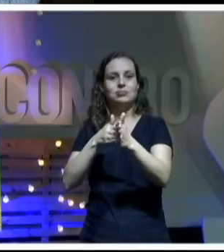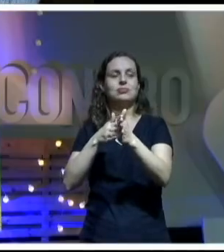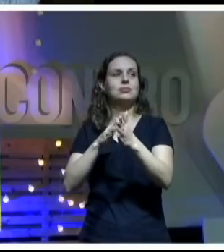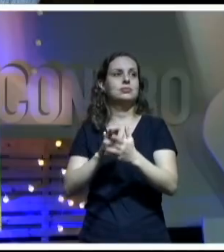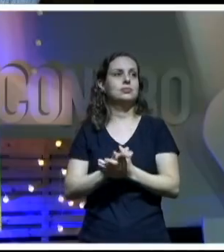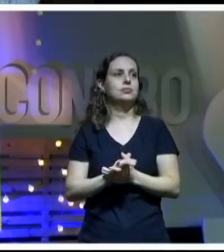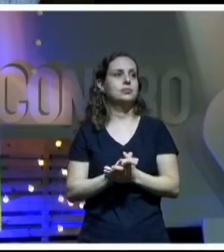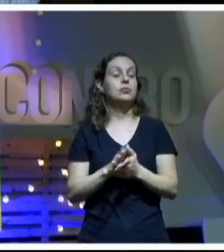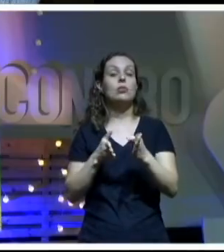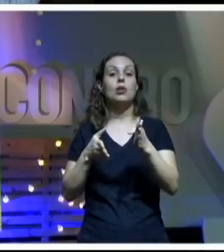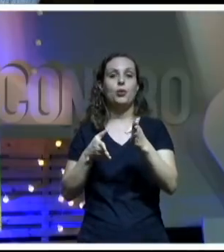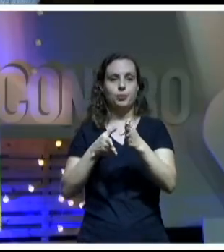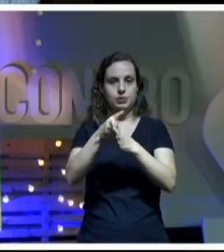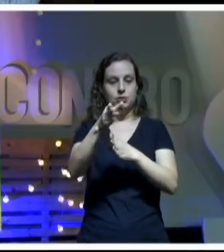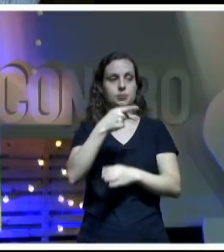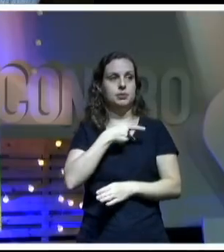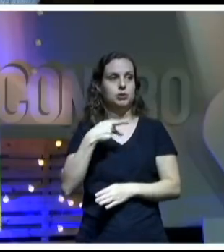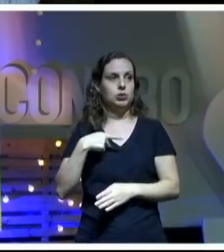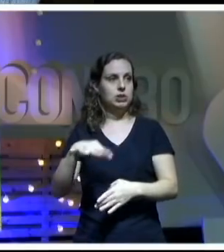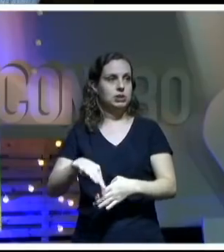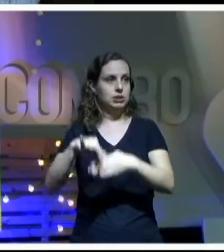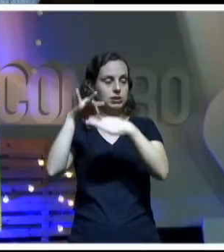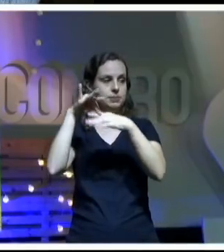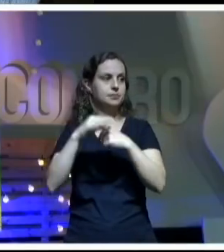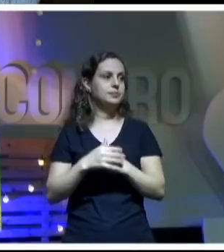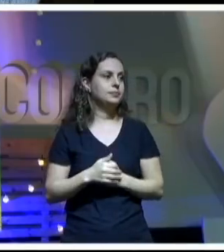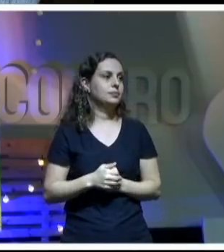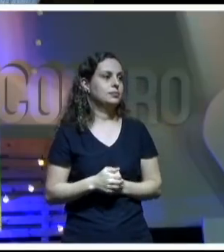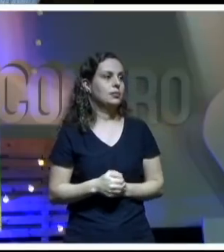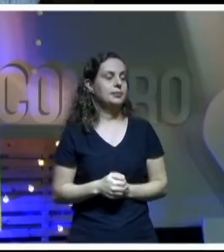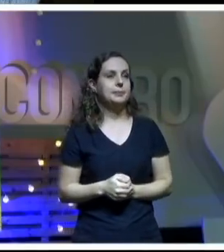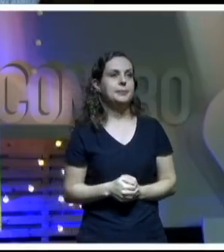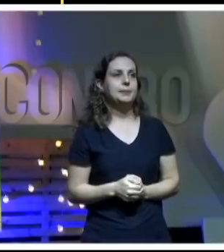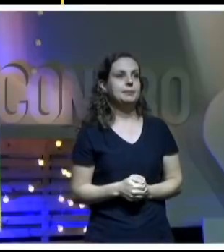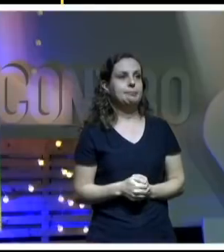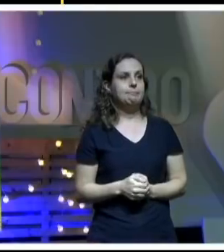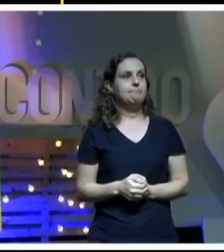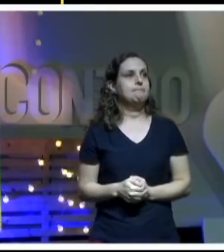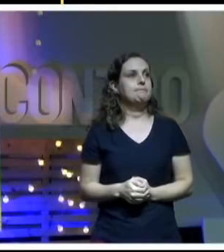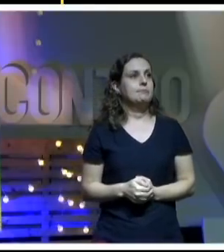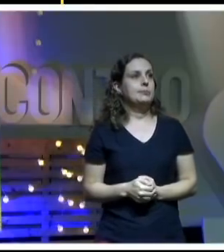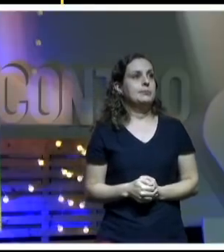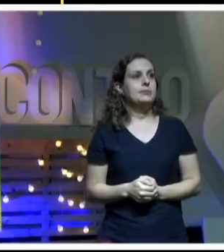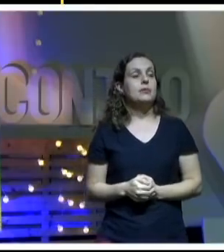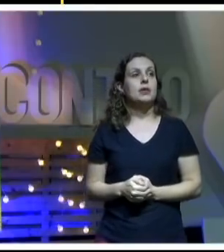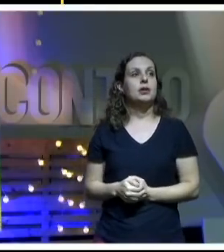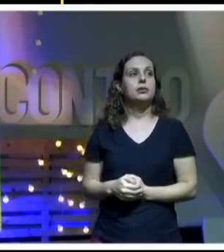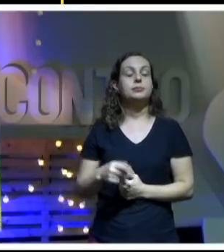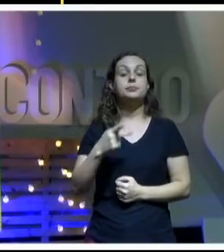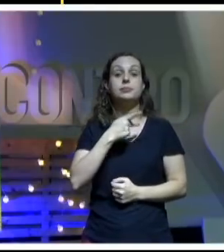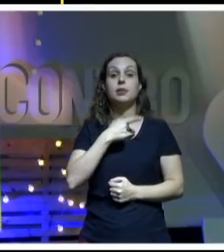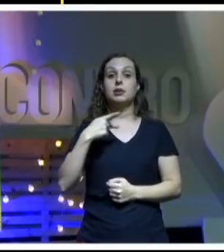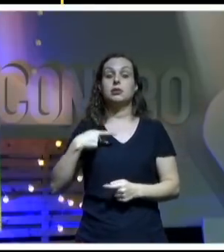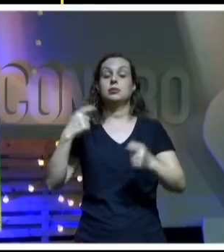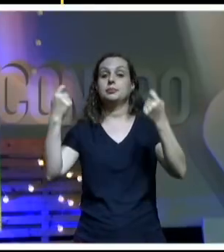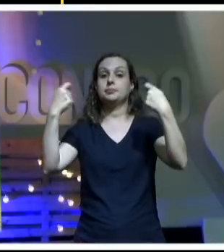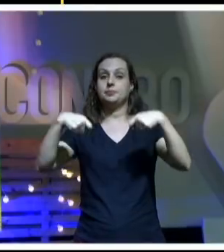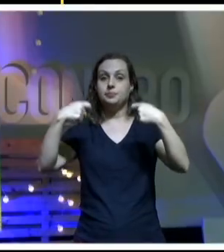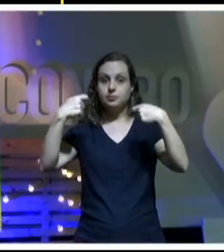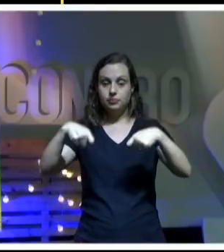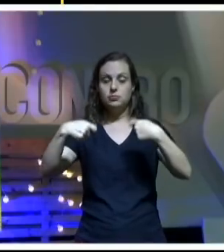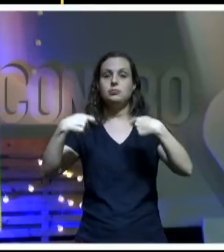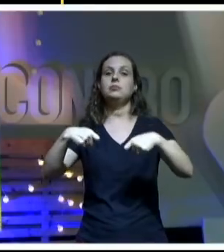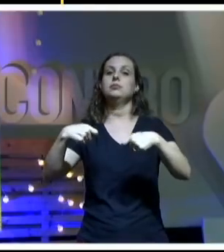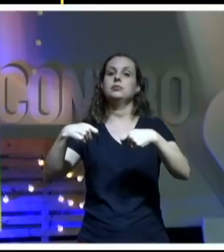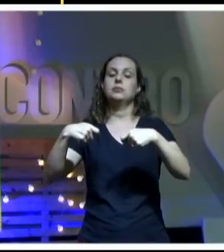conselho de pastores e líderes a levantar a mão não eu sei que saí pastores precisam de ajuda para